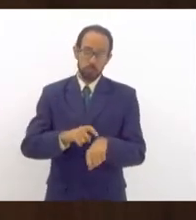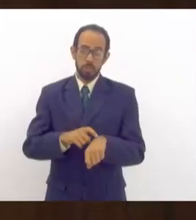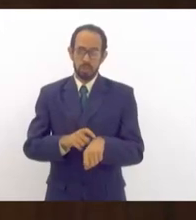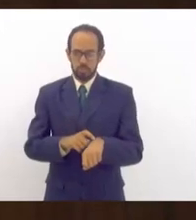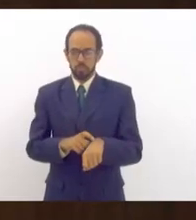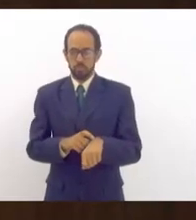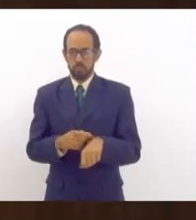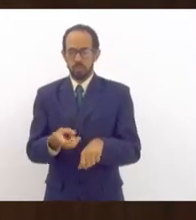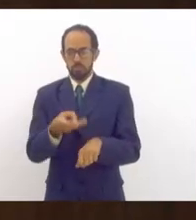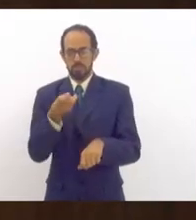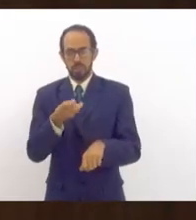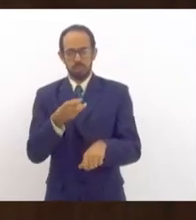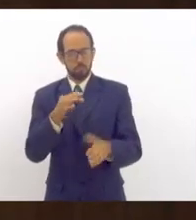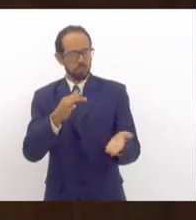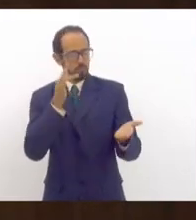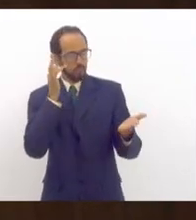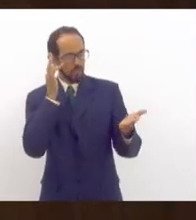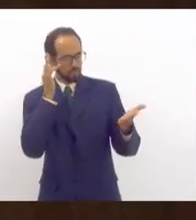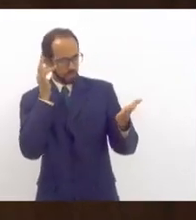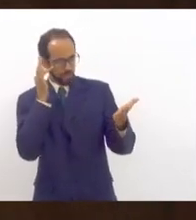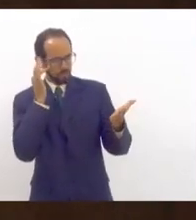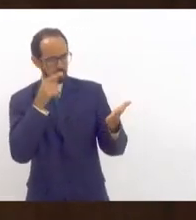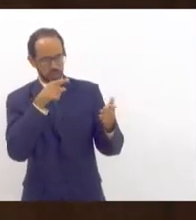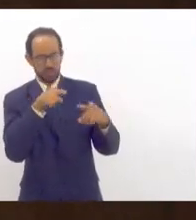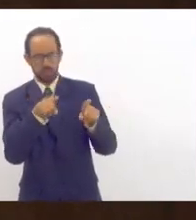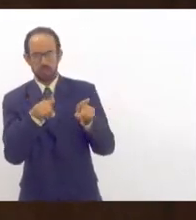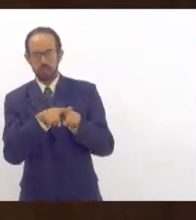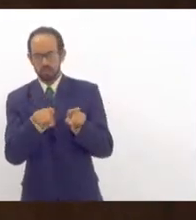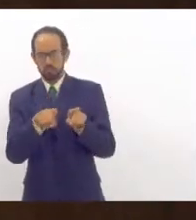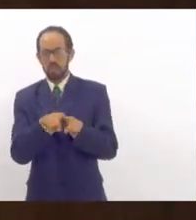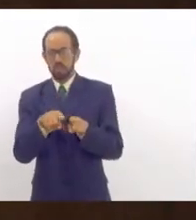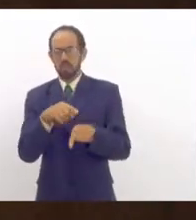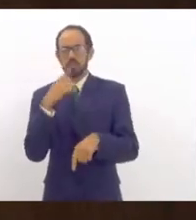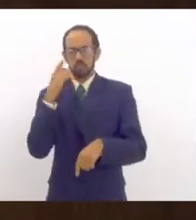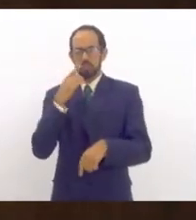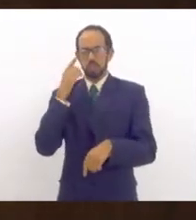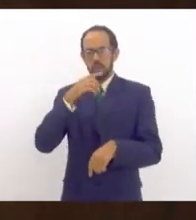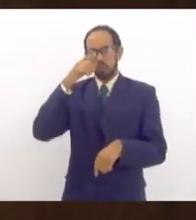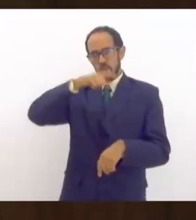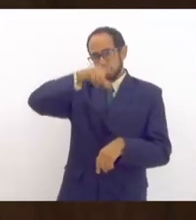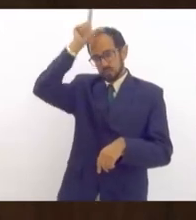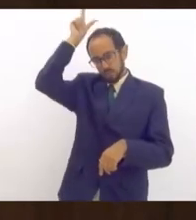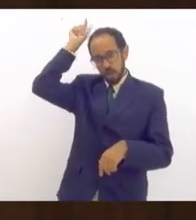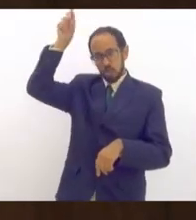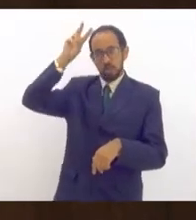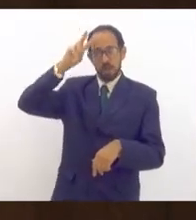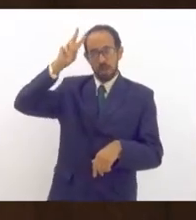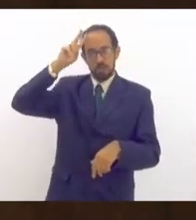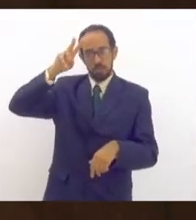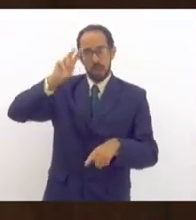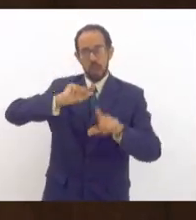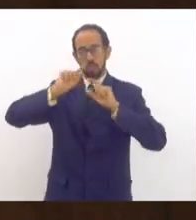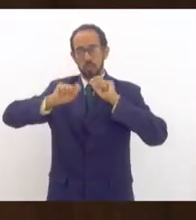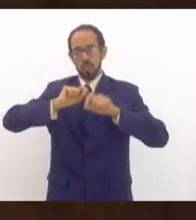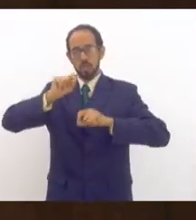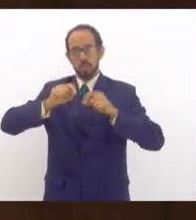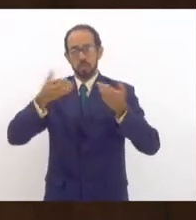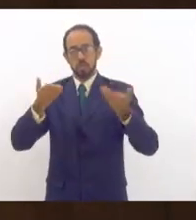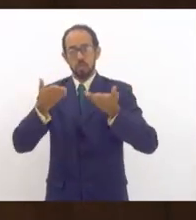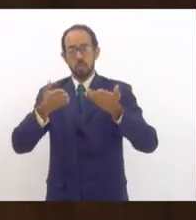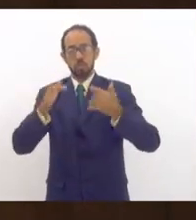vejo o deputado Flávio serafini vejo também o Deputado Luiz Paulo para lembrar que hoje termina o prazo